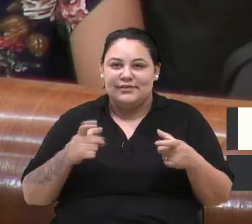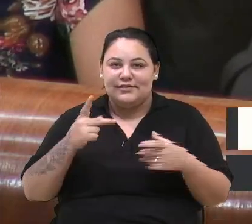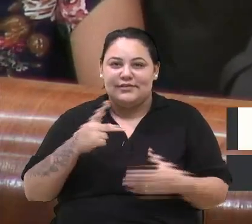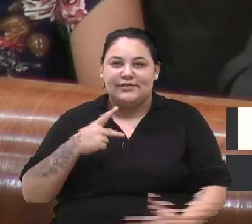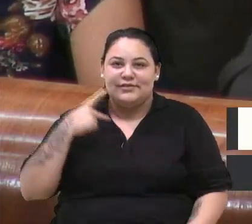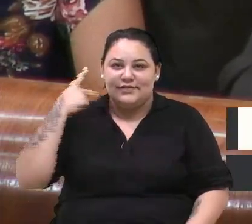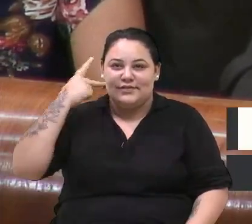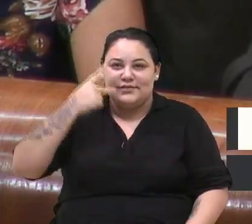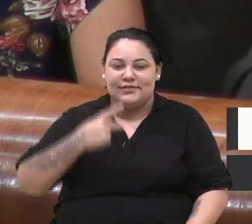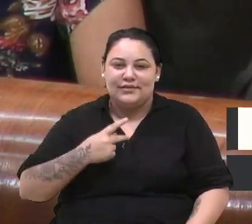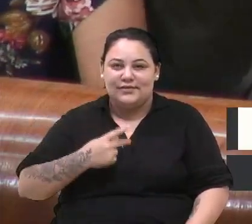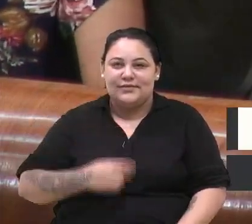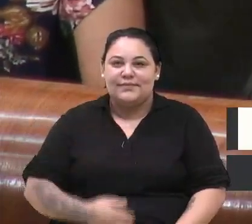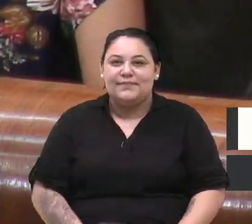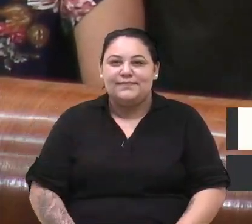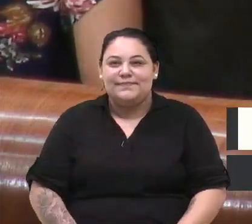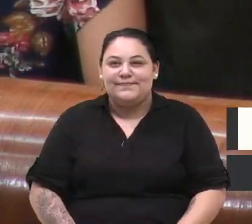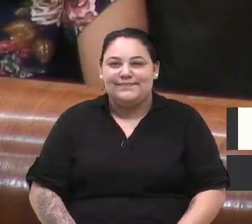unanimidade.